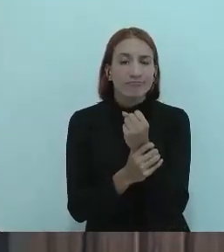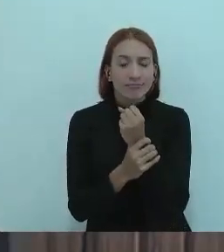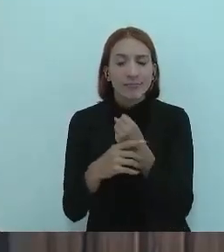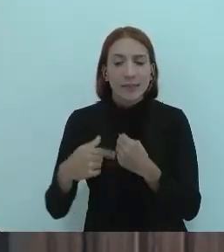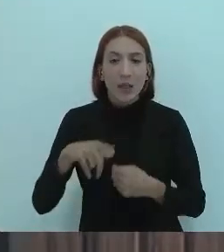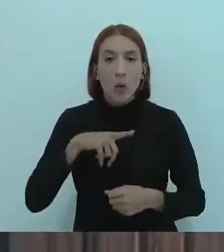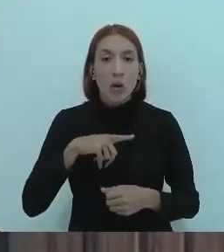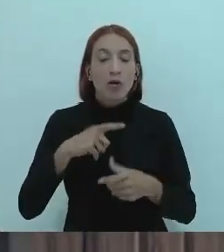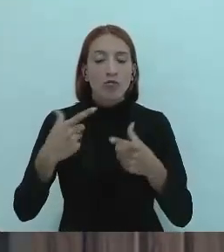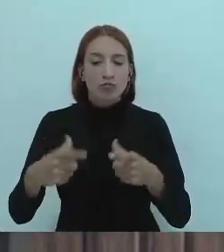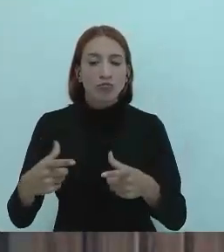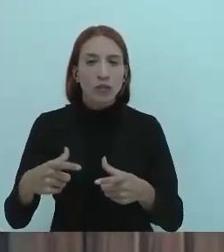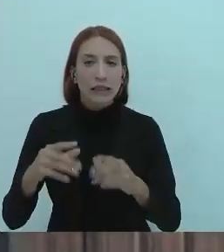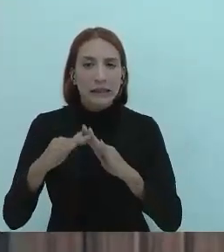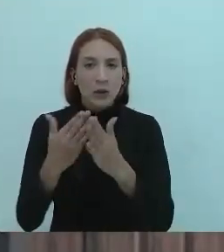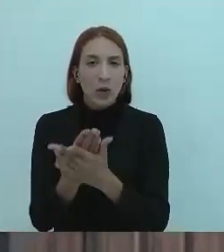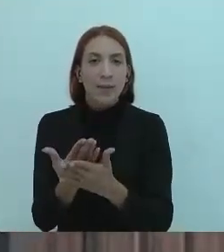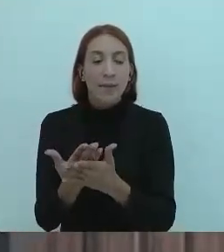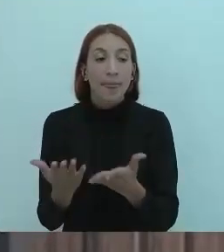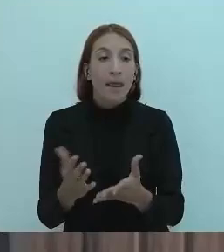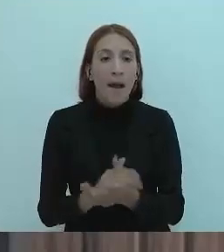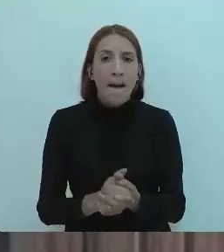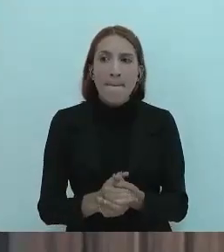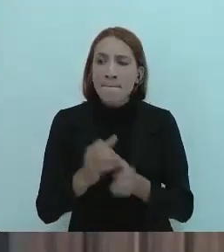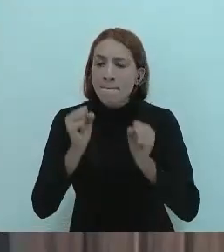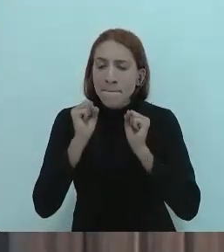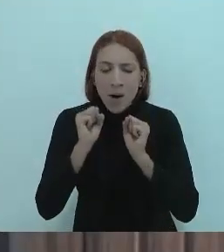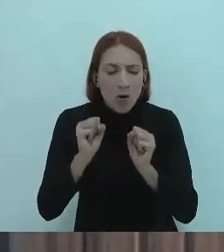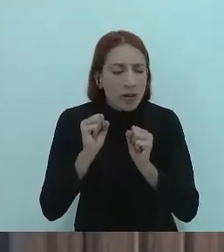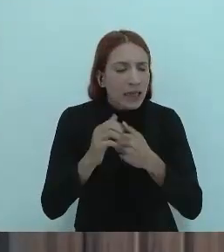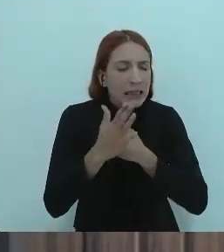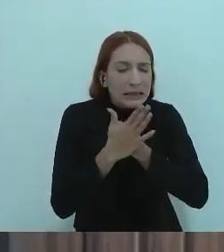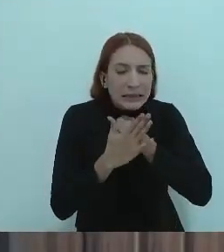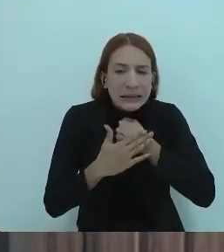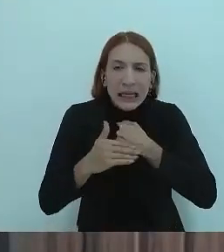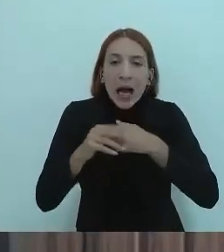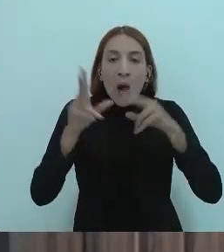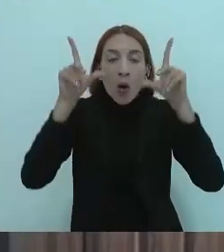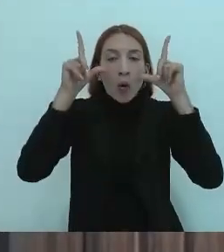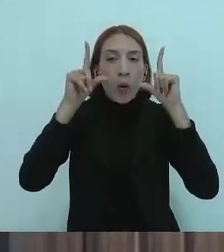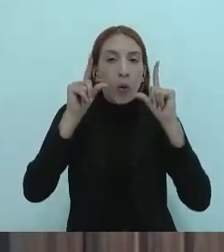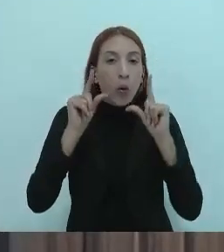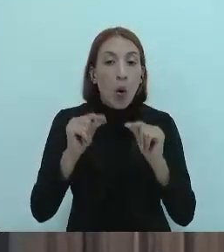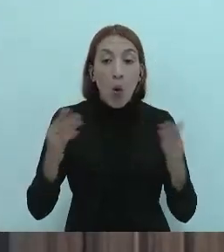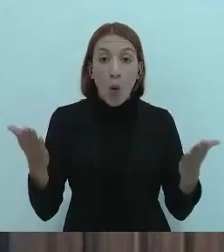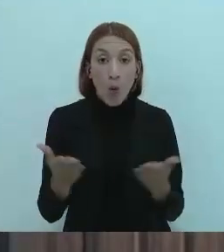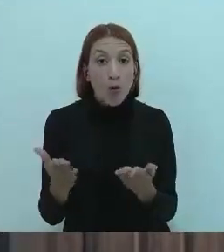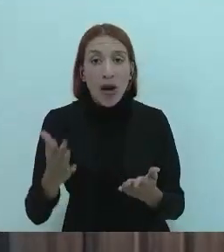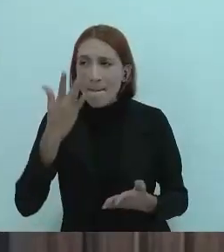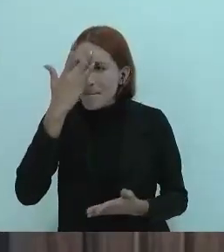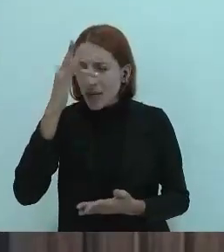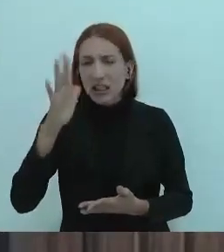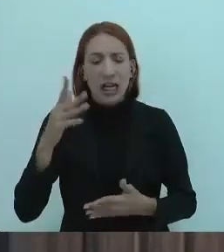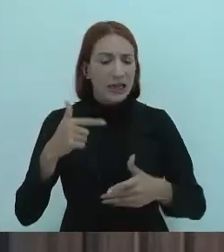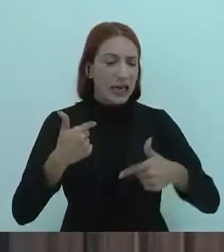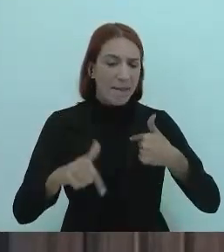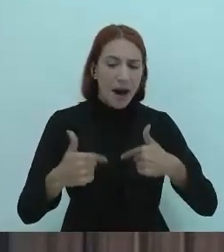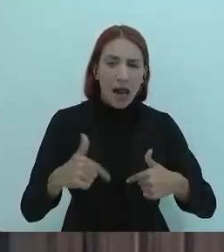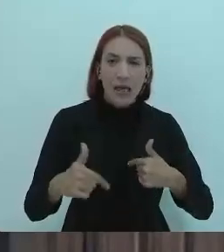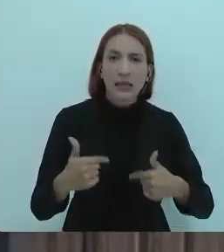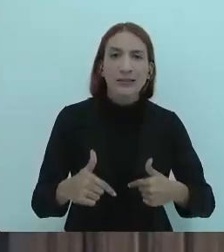crianças da creche do Jerusalém Então mãe pode ficar tranquila que o porteiro chegou hoje e já vai estar trabalhando amanhã aí graças